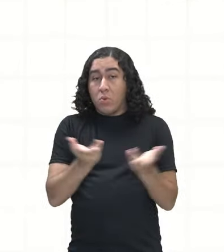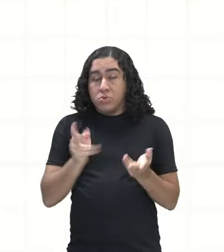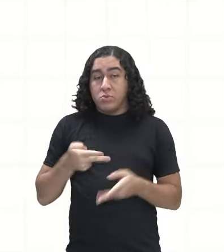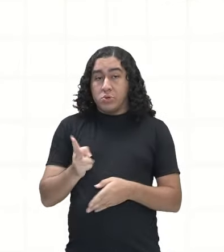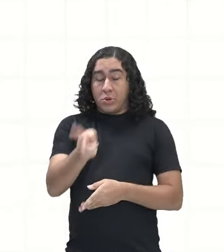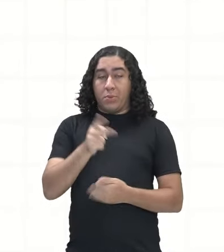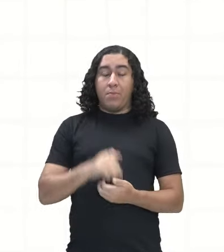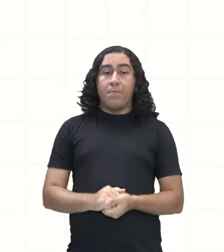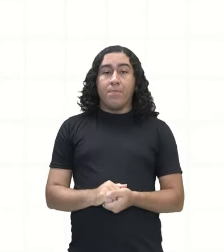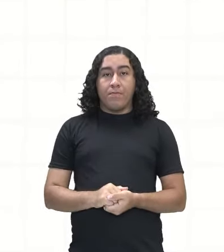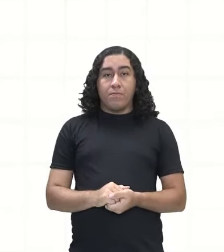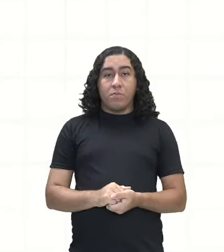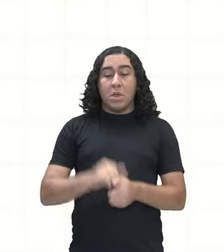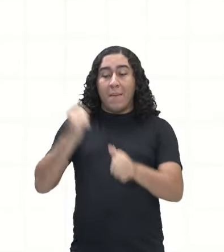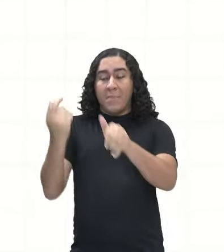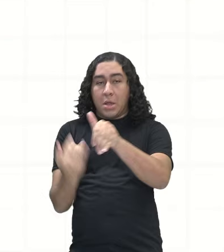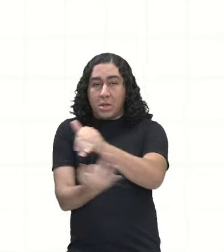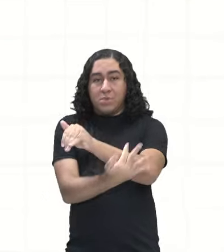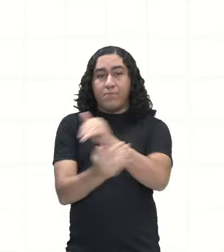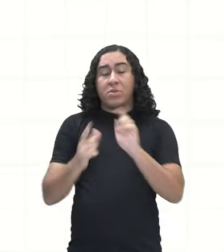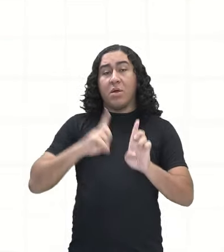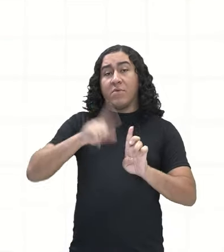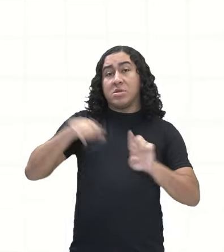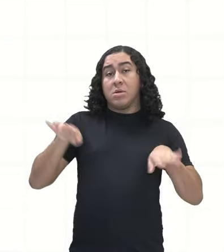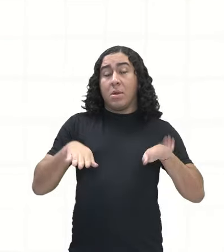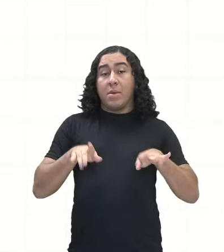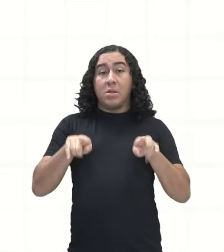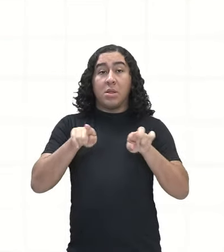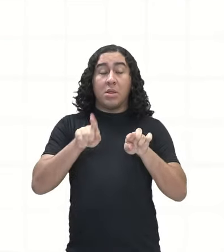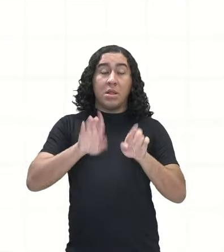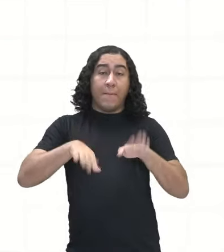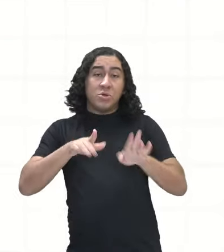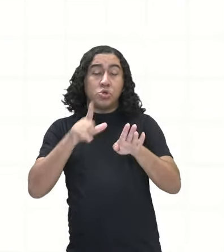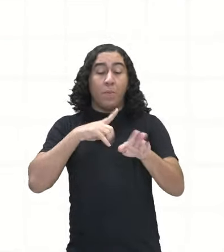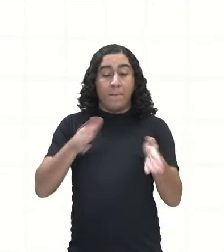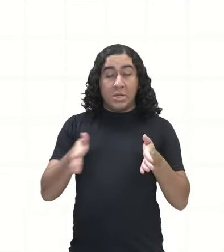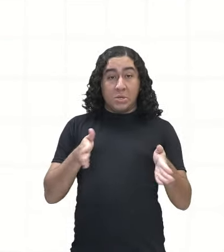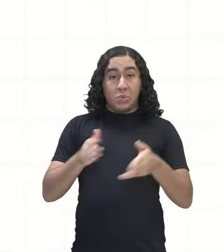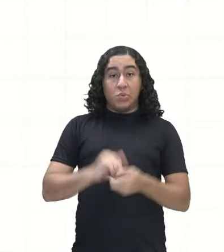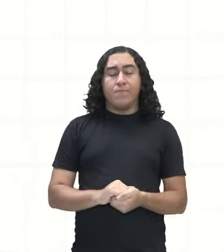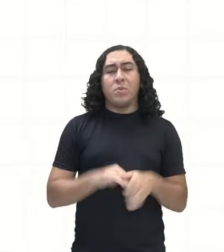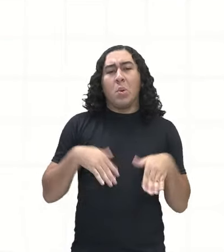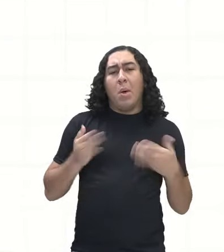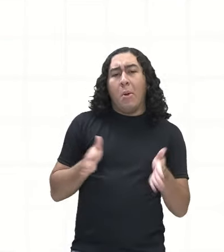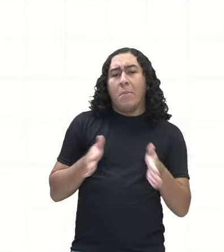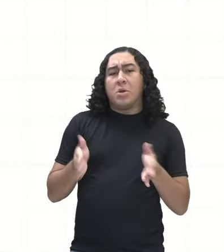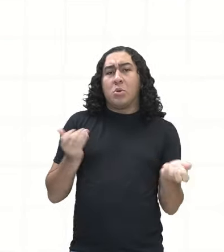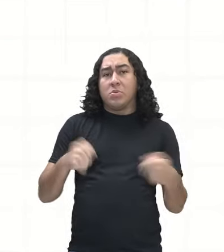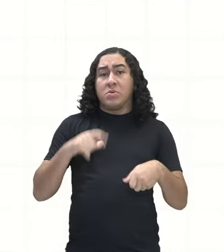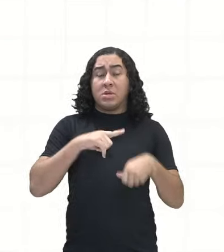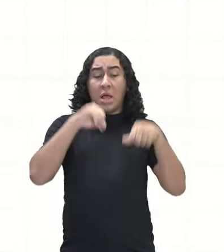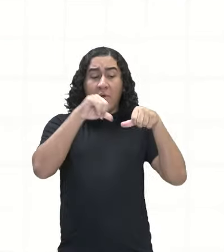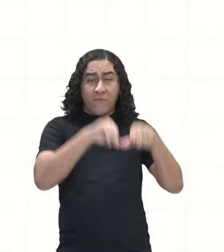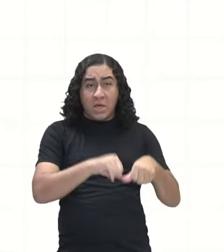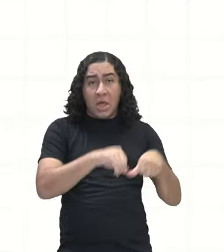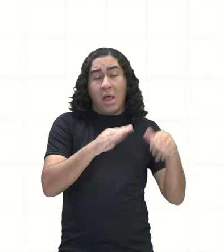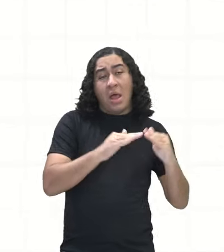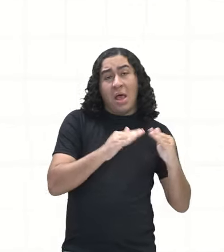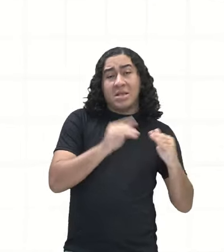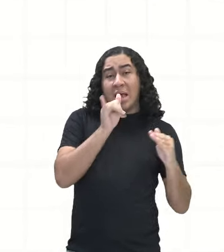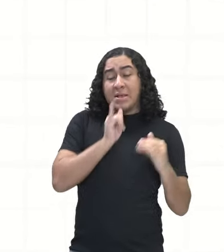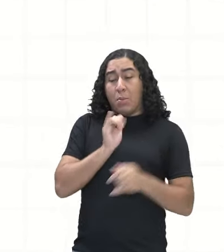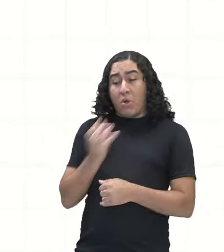a migração pode variar quanto a duração então quanto a duração ela pode ser definitiva fui embora para